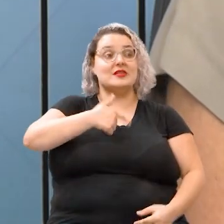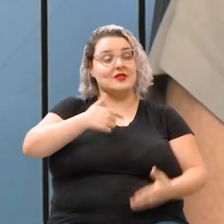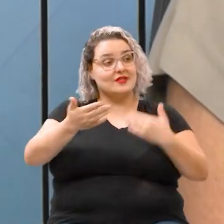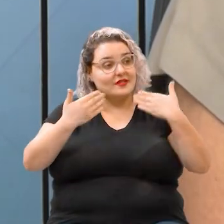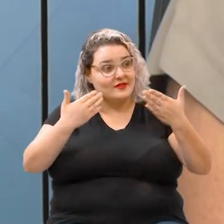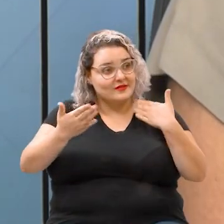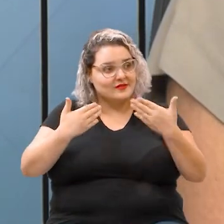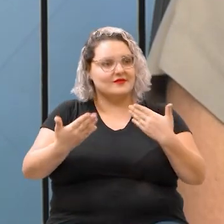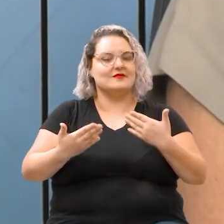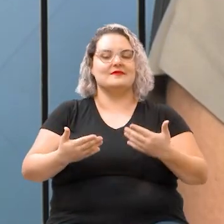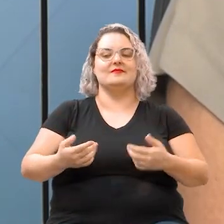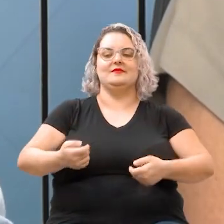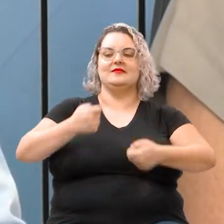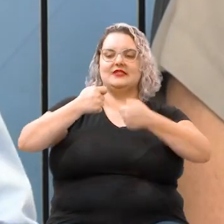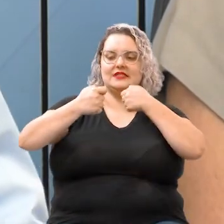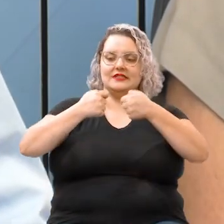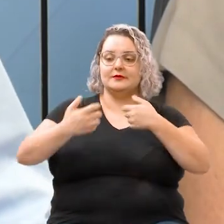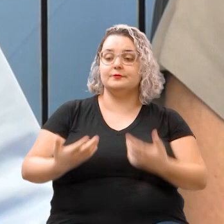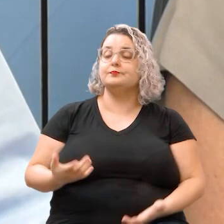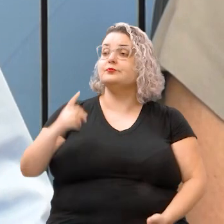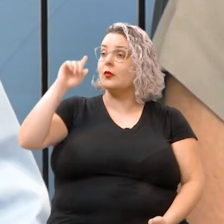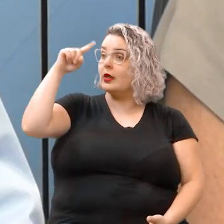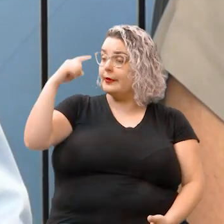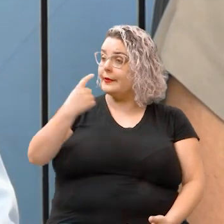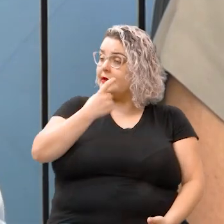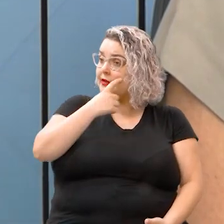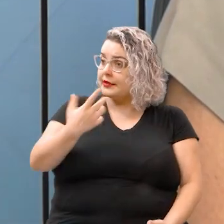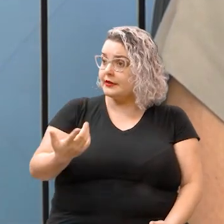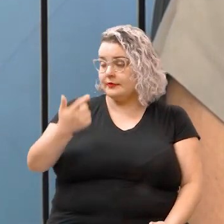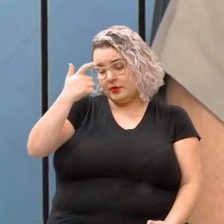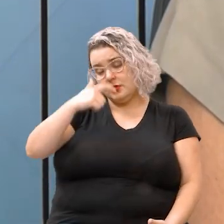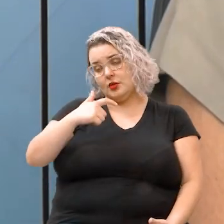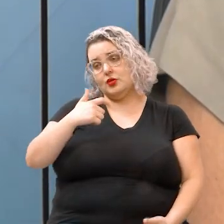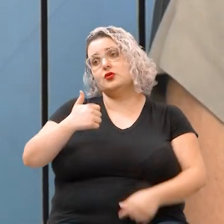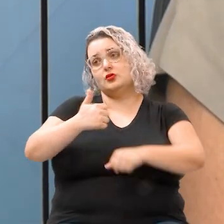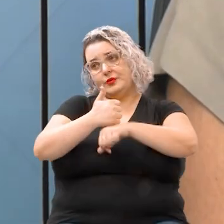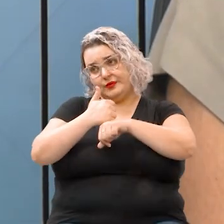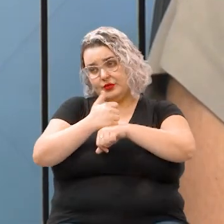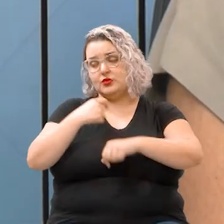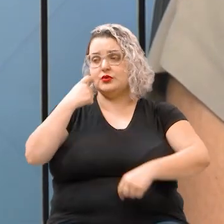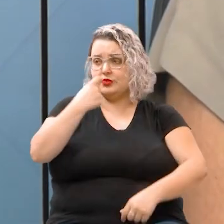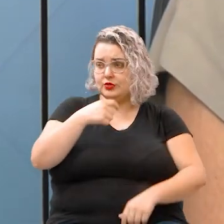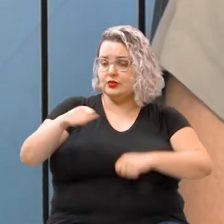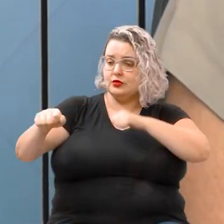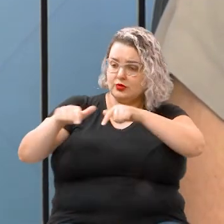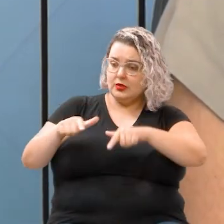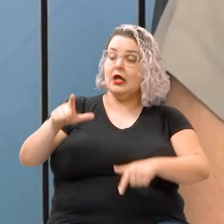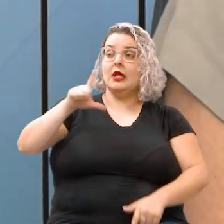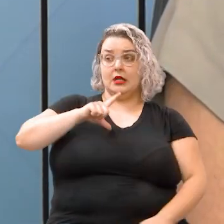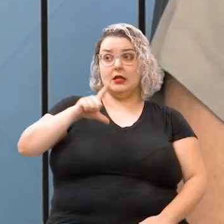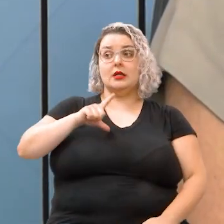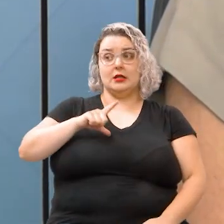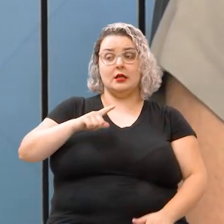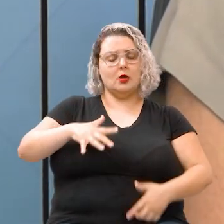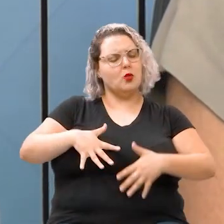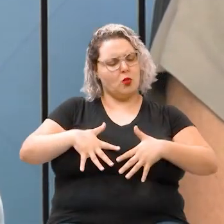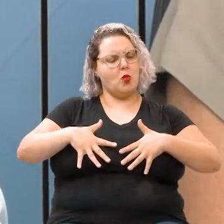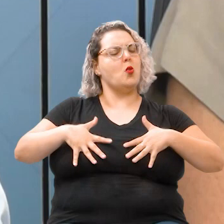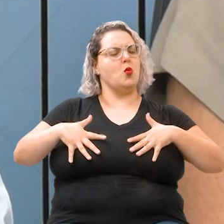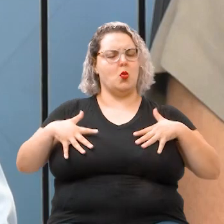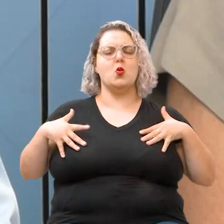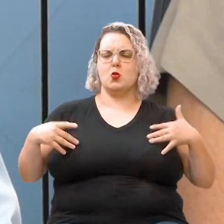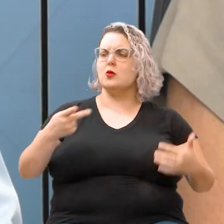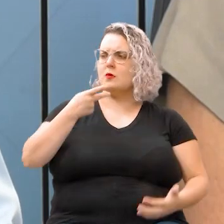conversa, essa nossa questão de ordem. Bem, eu sou dentista de formação e sempre falo que eu tenho muito orgulho de ser cirurgião